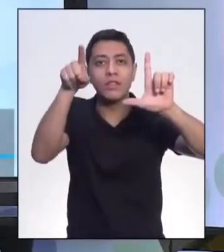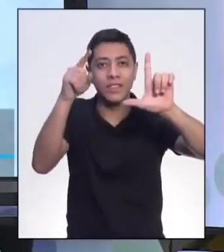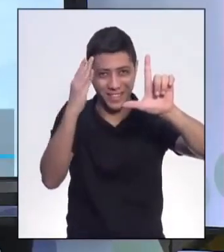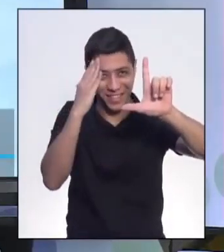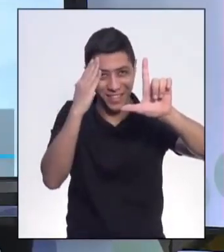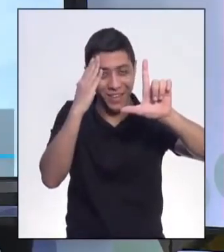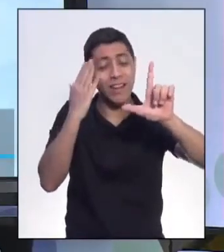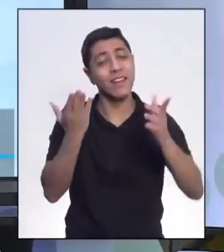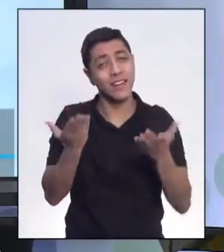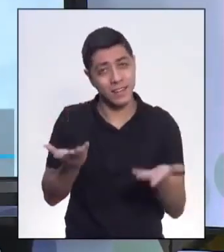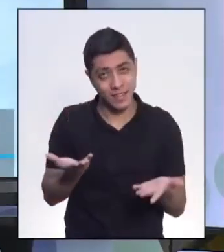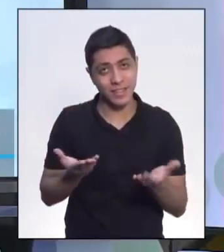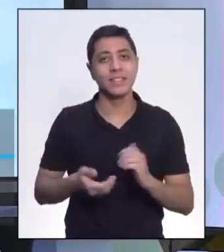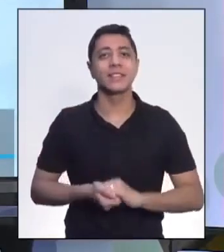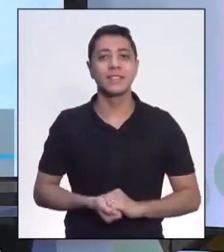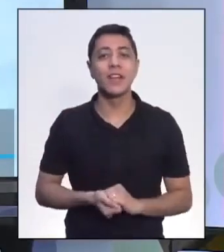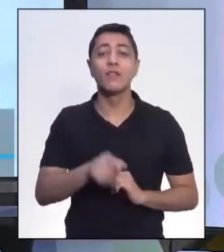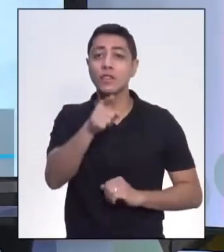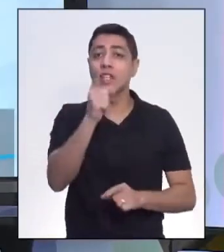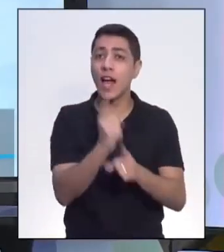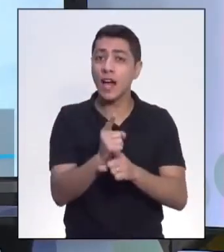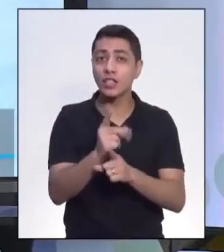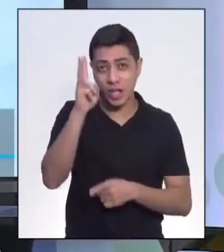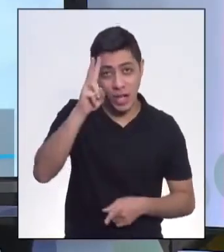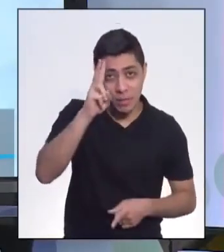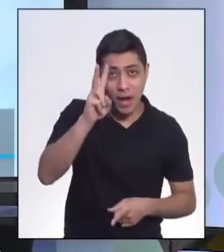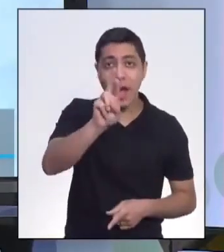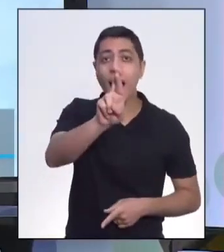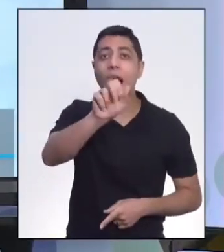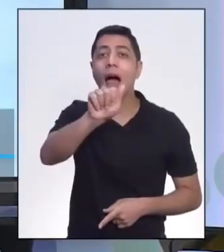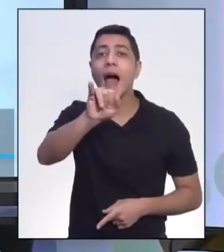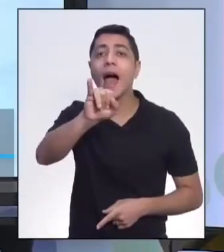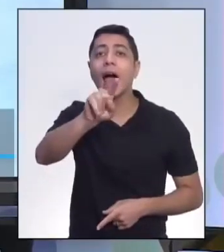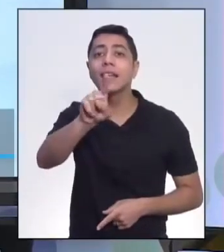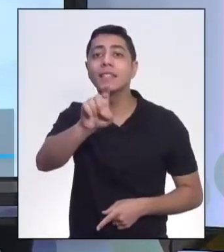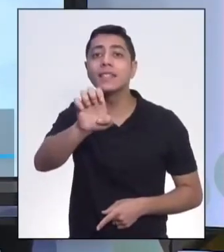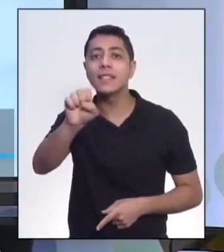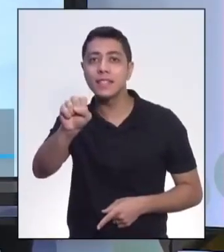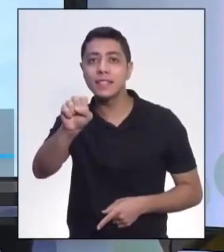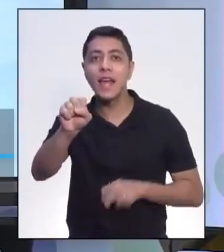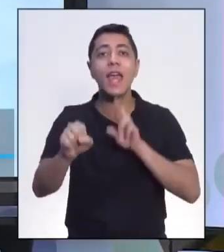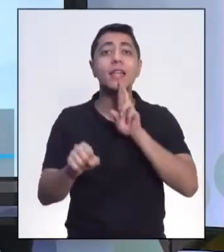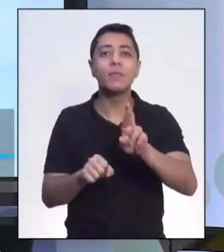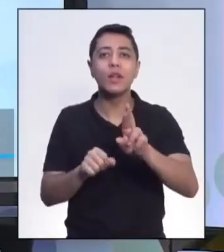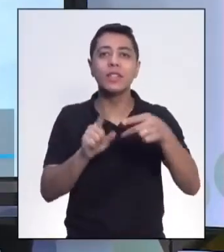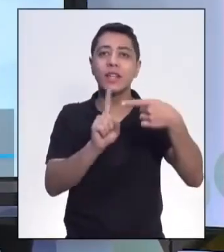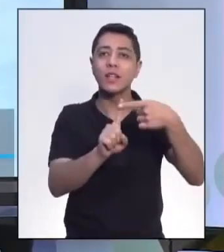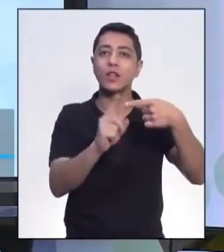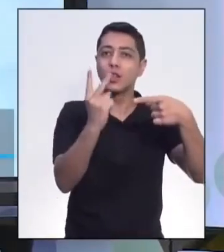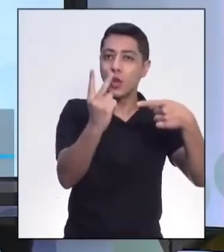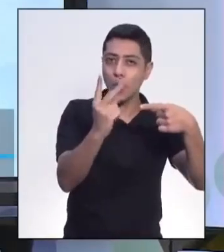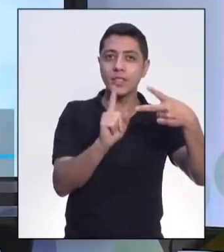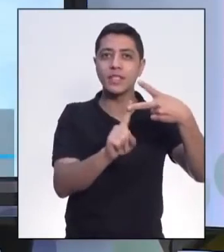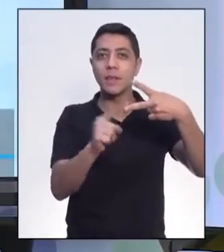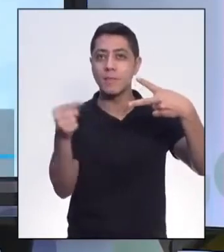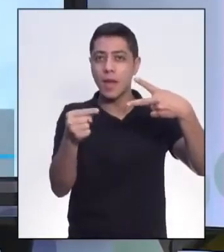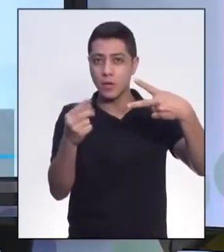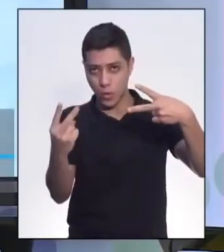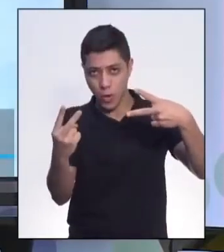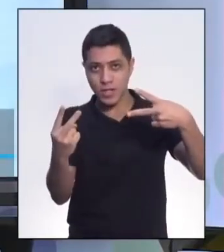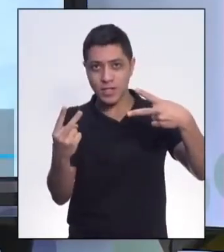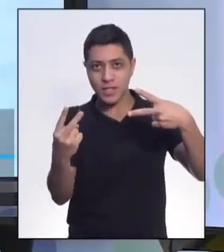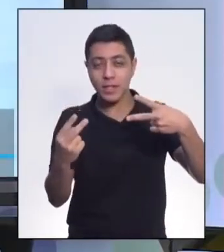menos 2 e o 2. São as raízes da função, lembra? Quando encosta suavemente é porque o delta dá 0 e você encontra um único